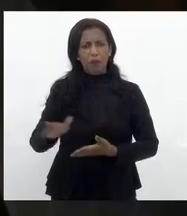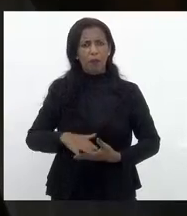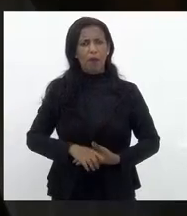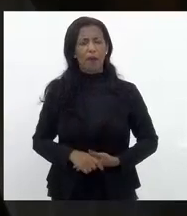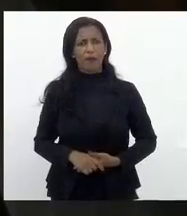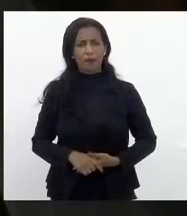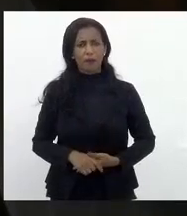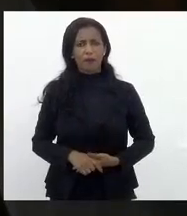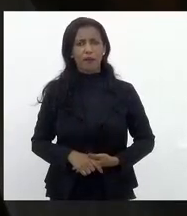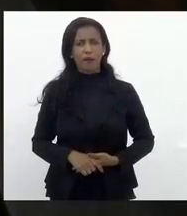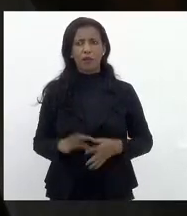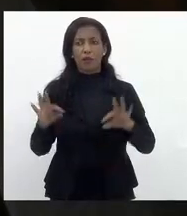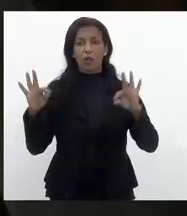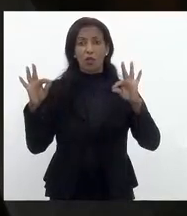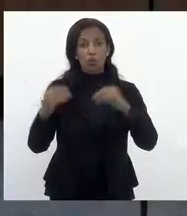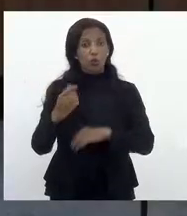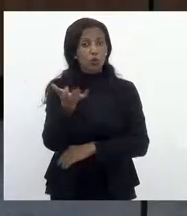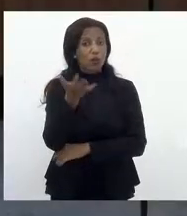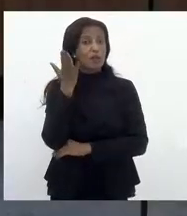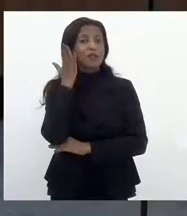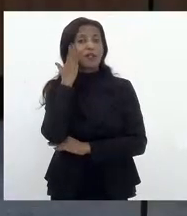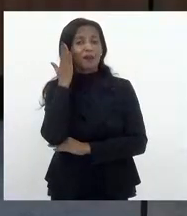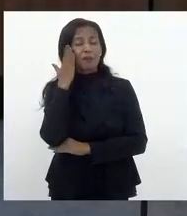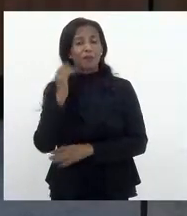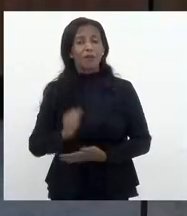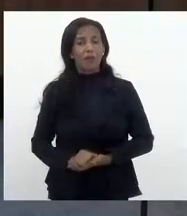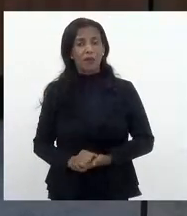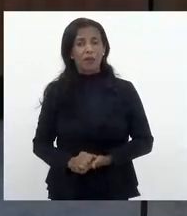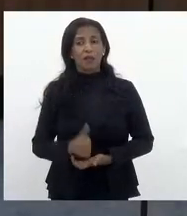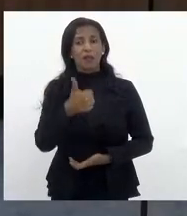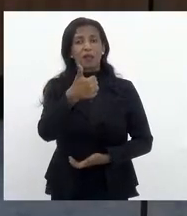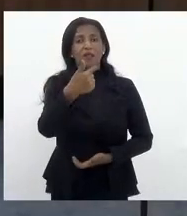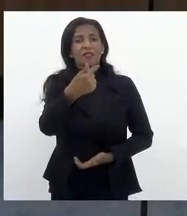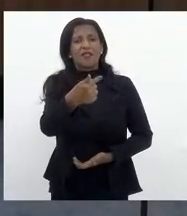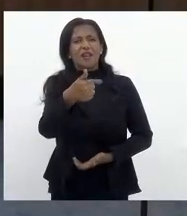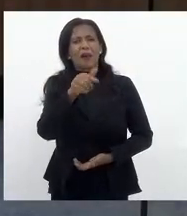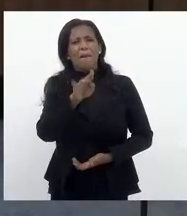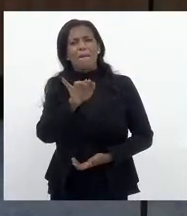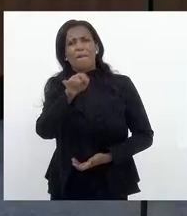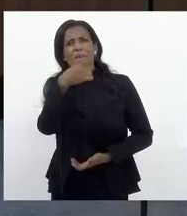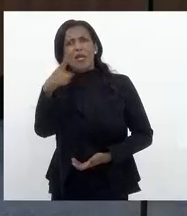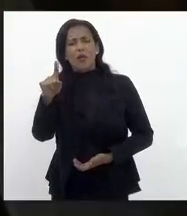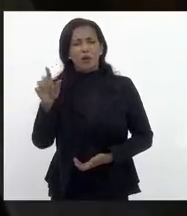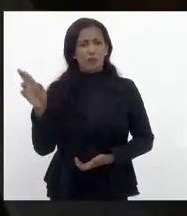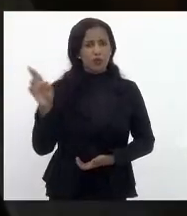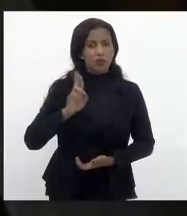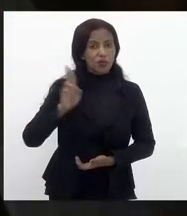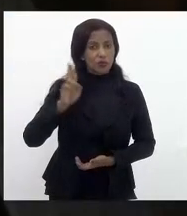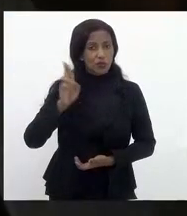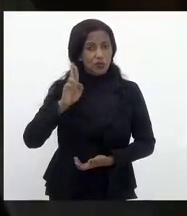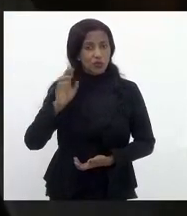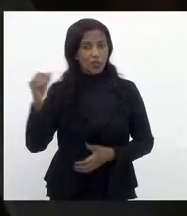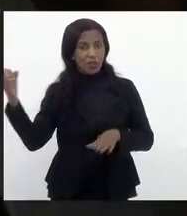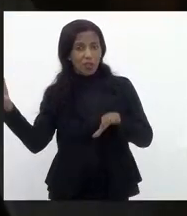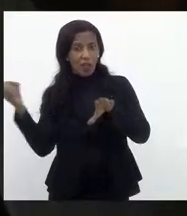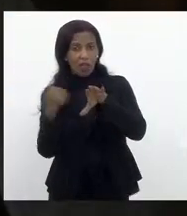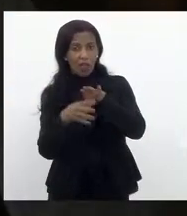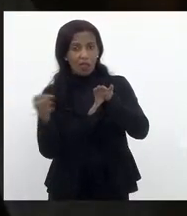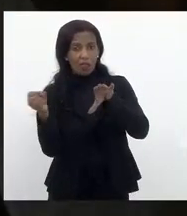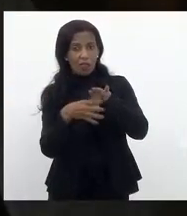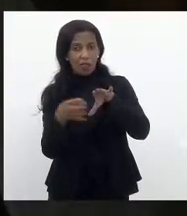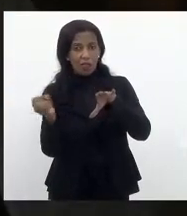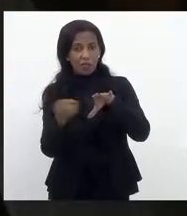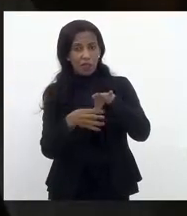rua todo mundo quer saber dos 17 milhões de reais que estão entrando